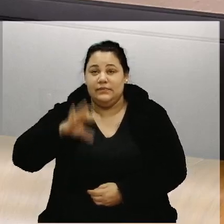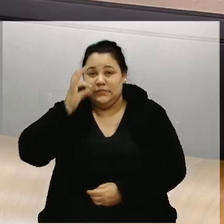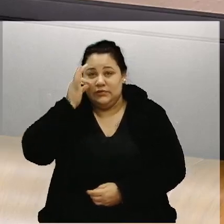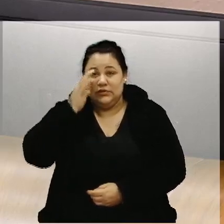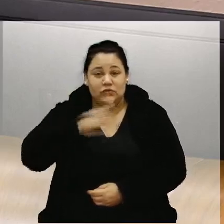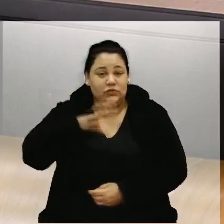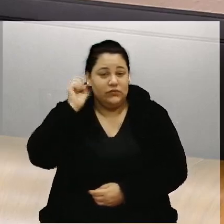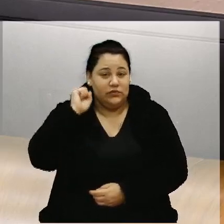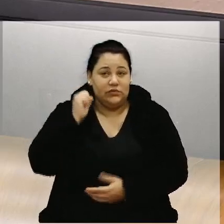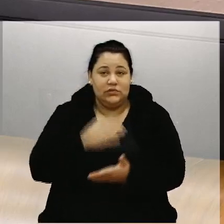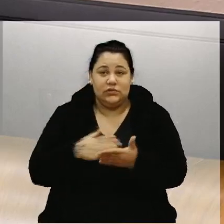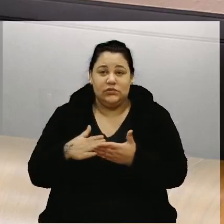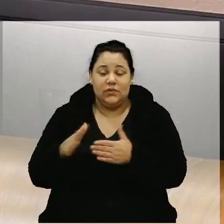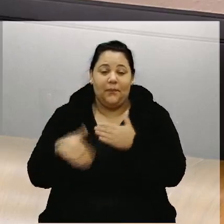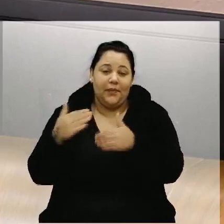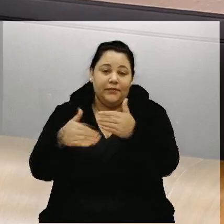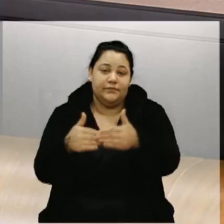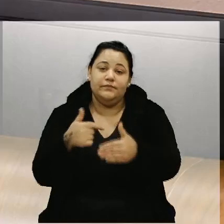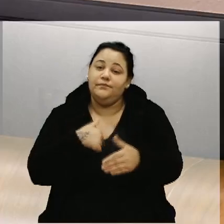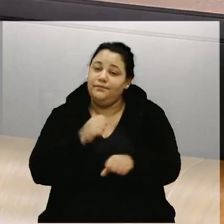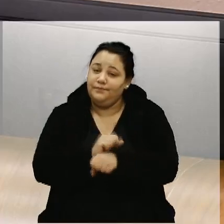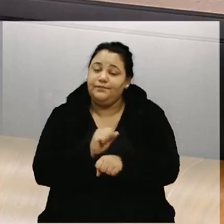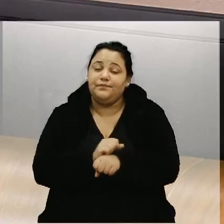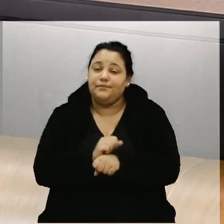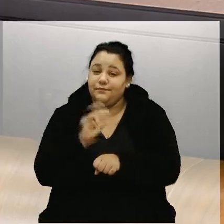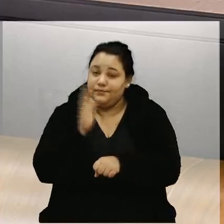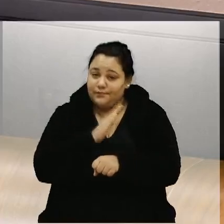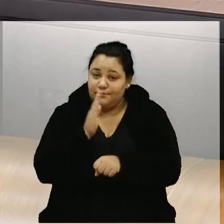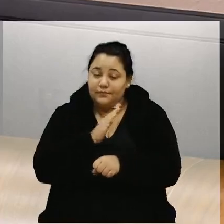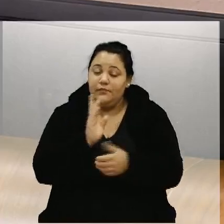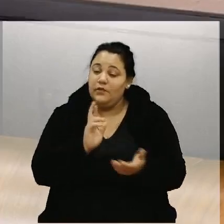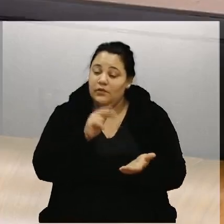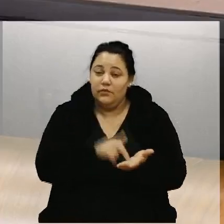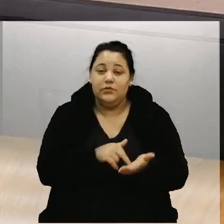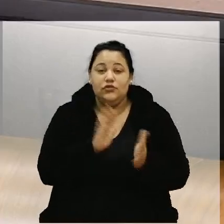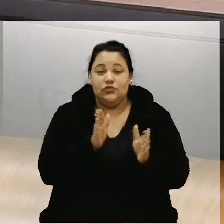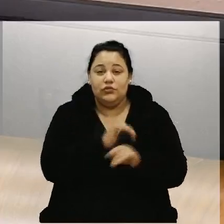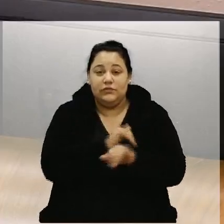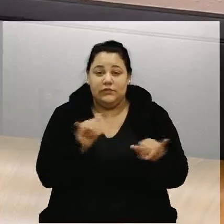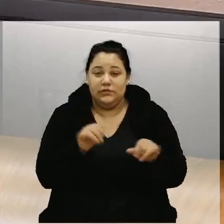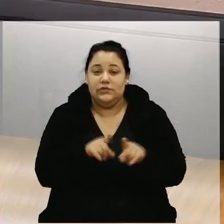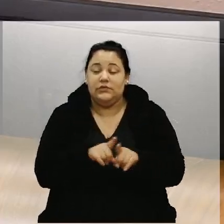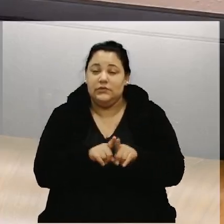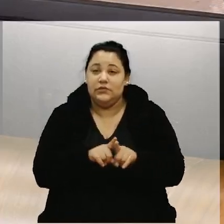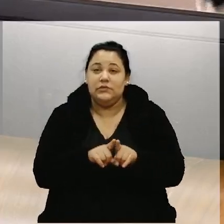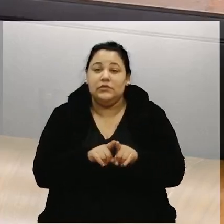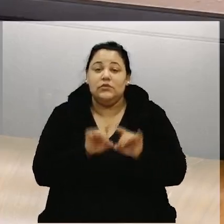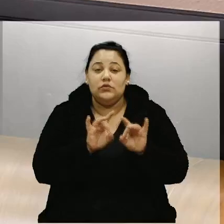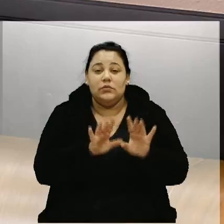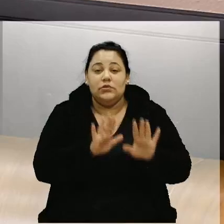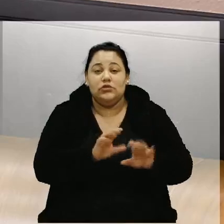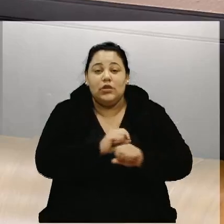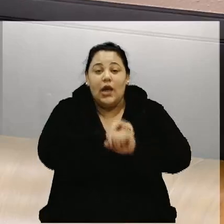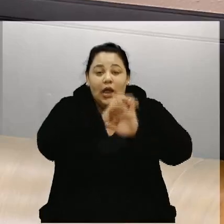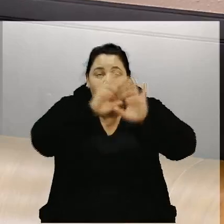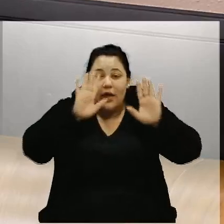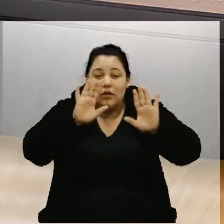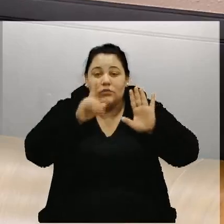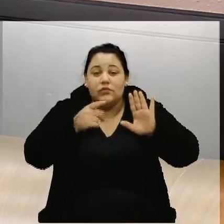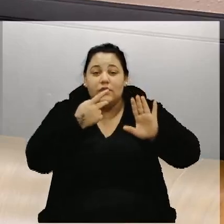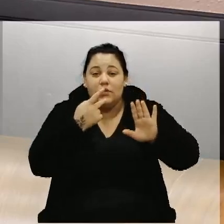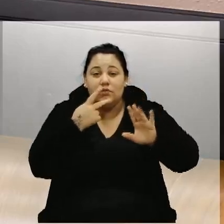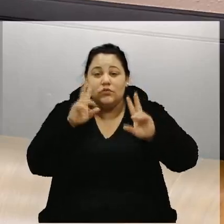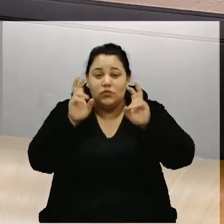estão andando e a gente espera que no ritmo realmente que tem sido anunciado, né? Então, só para esclarecer, o senhor falou sobre isso, então trazer